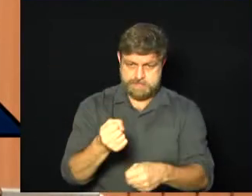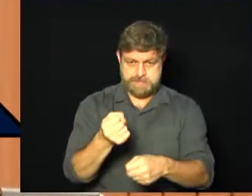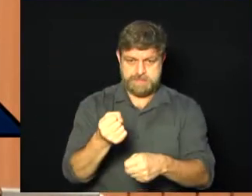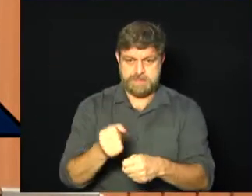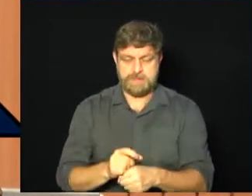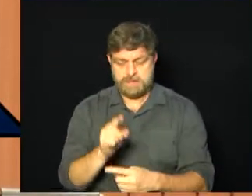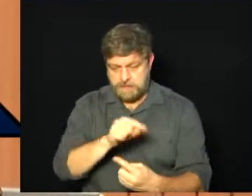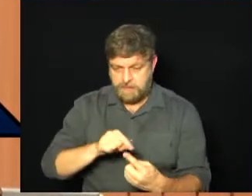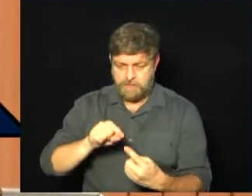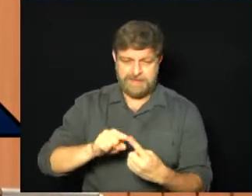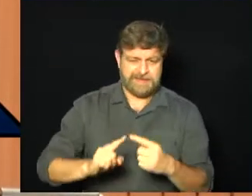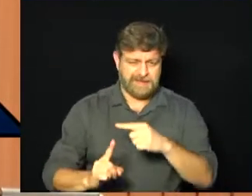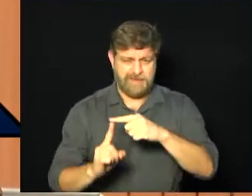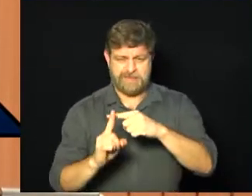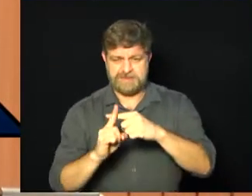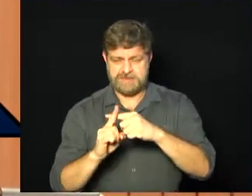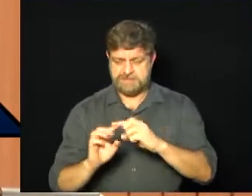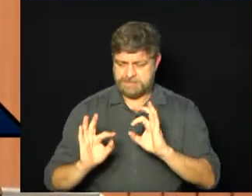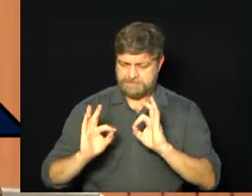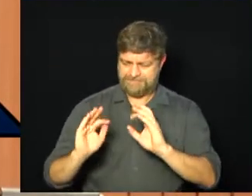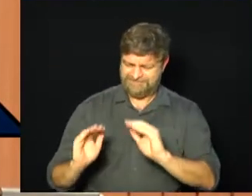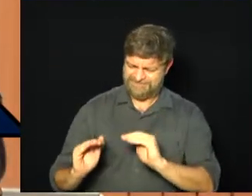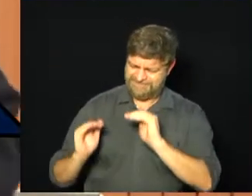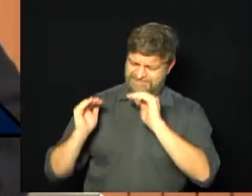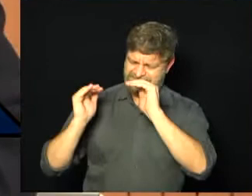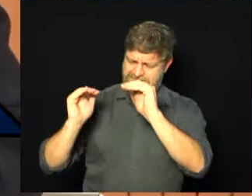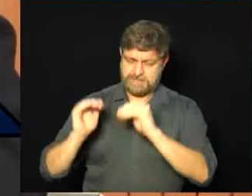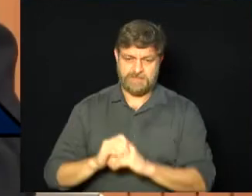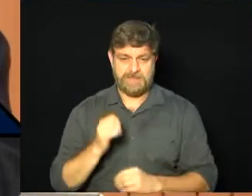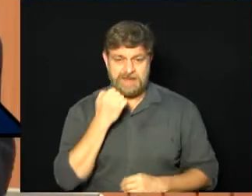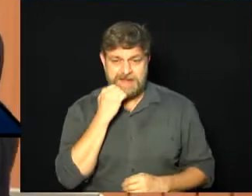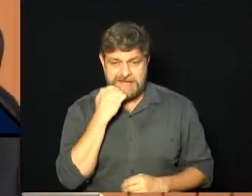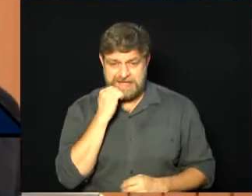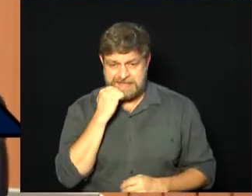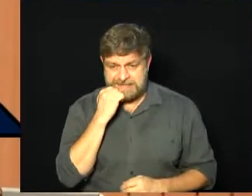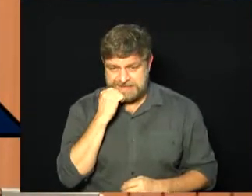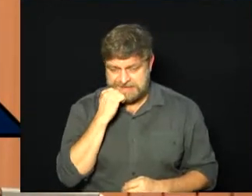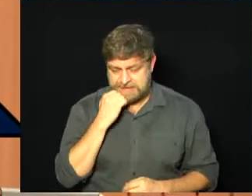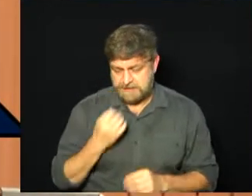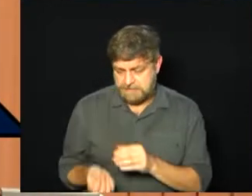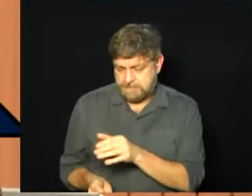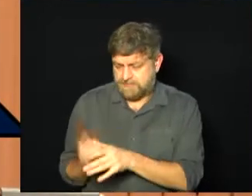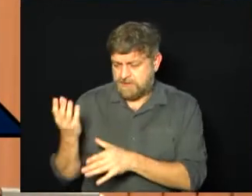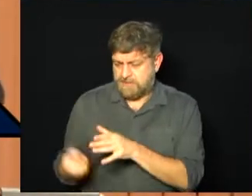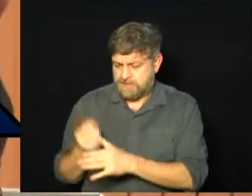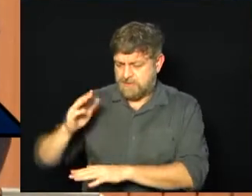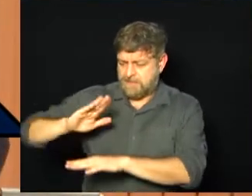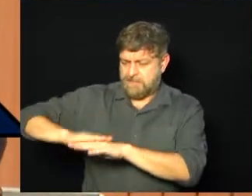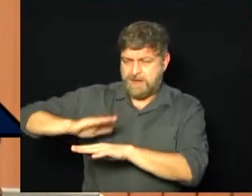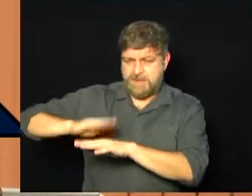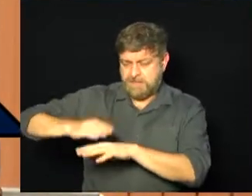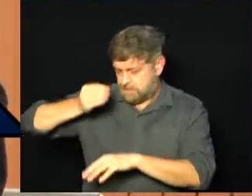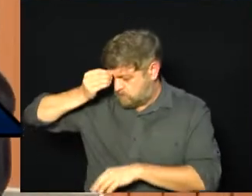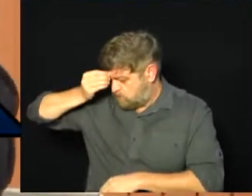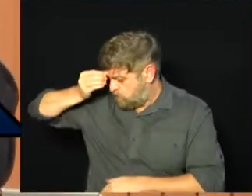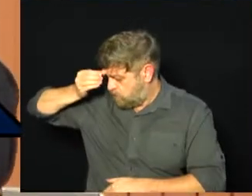ideal positivista, de reconhecimento da ciência como produtora do